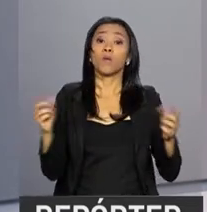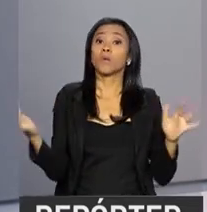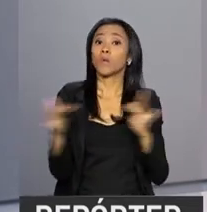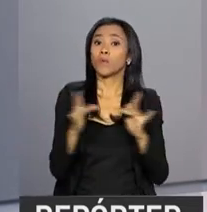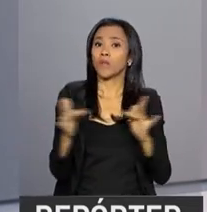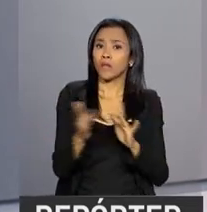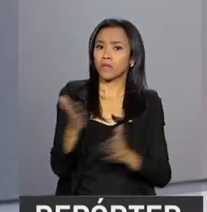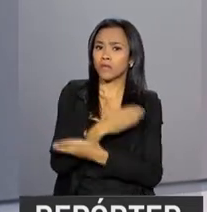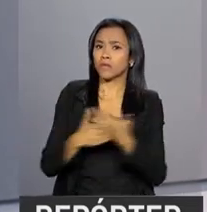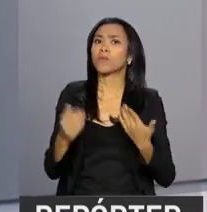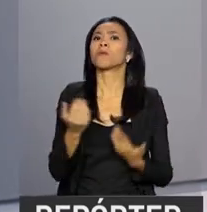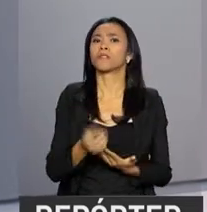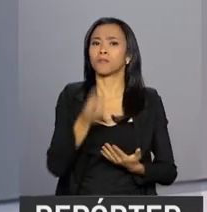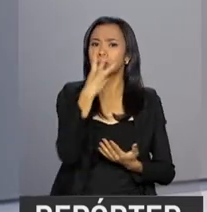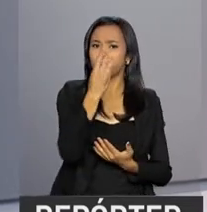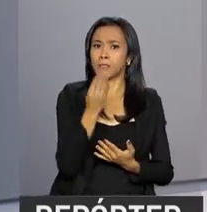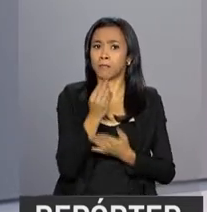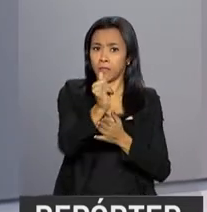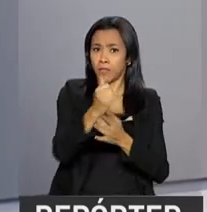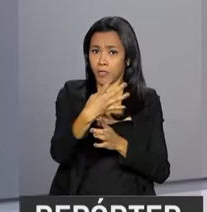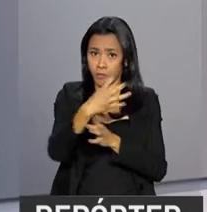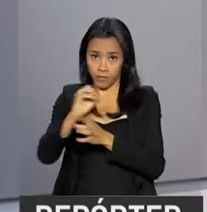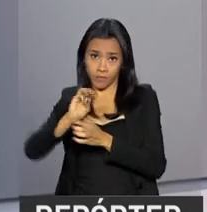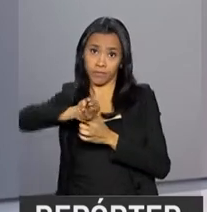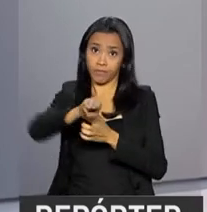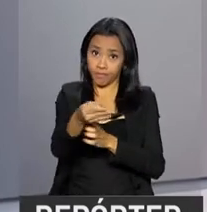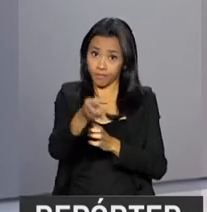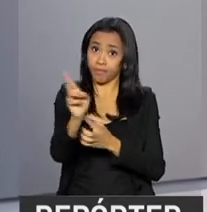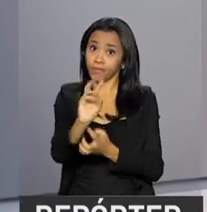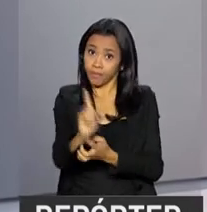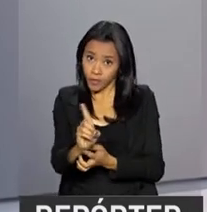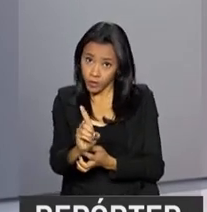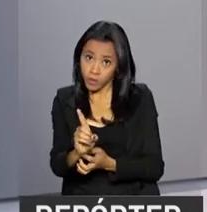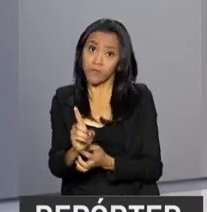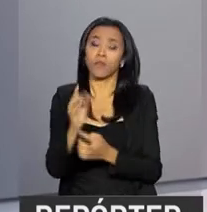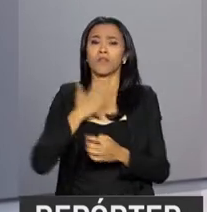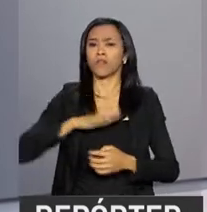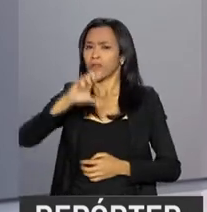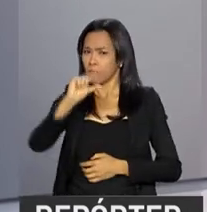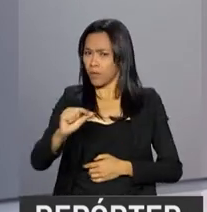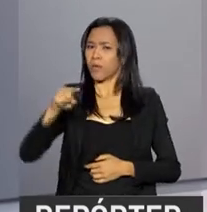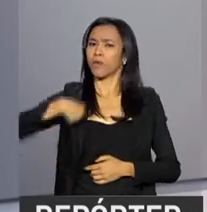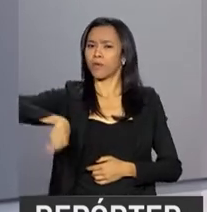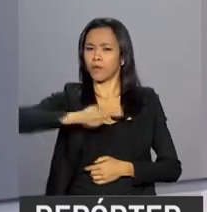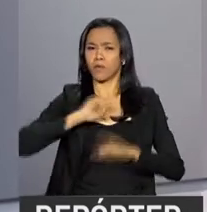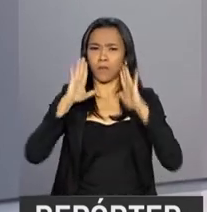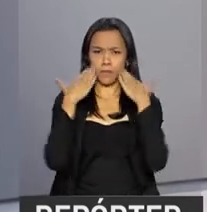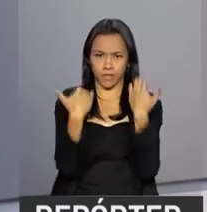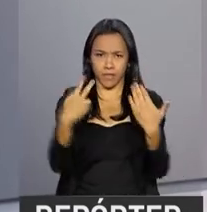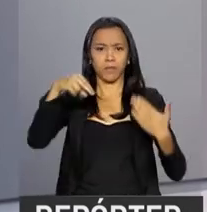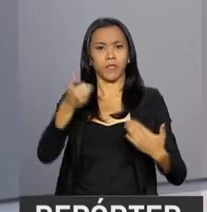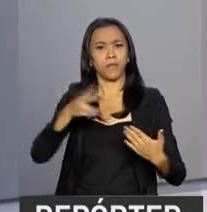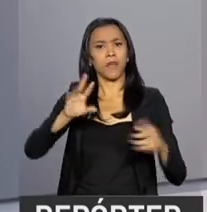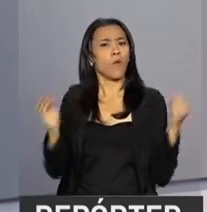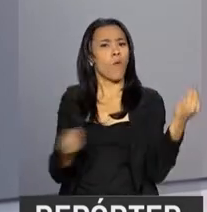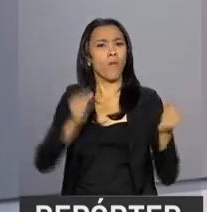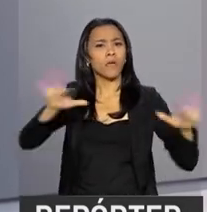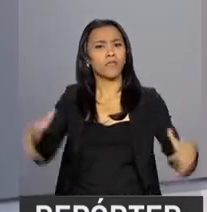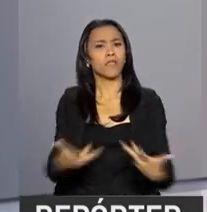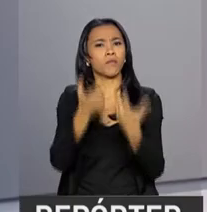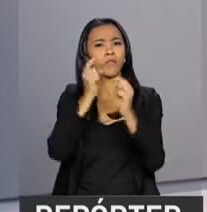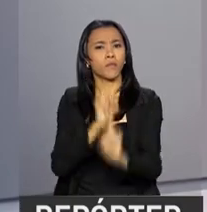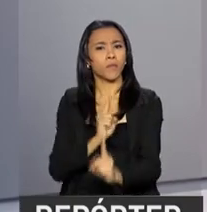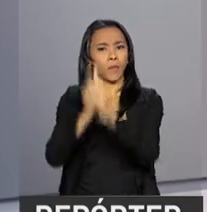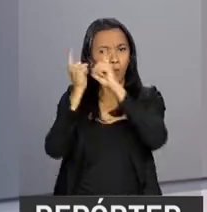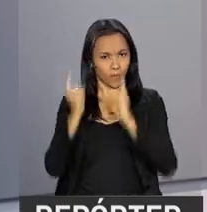países chegou a 3 bilhões e 400 milhões de dólares. Daqui a pouco, a NBR transmite ao vivo a cerimônia oficial de chegada